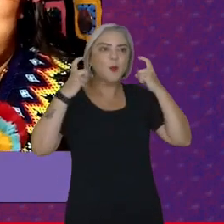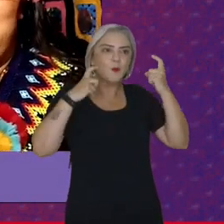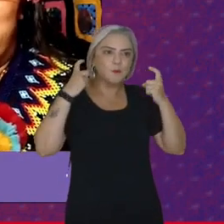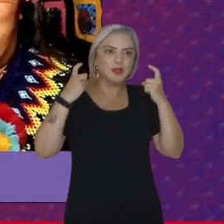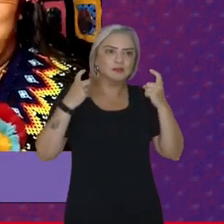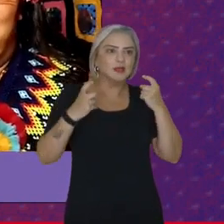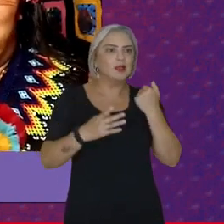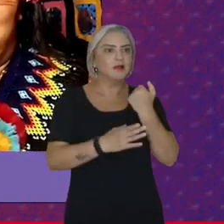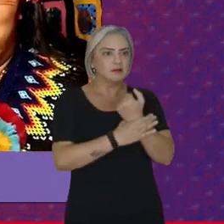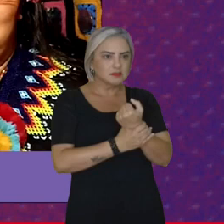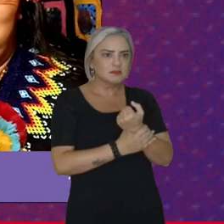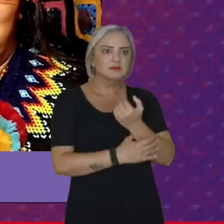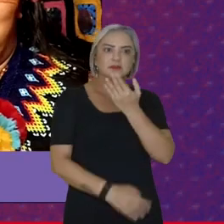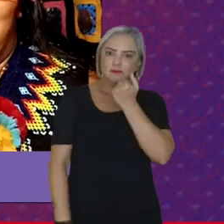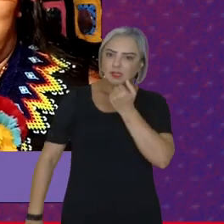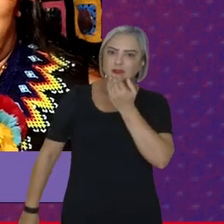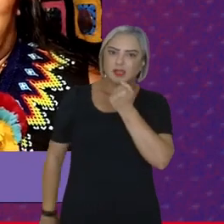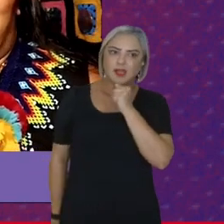a segurança alimentar.